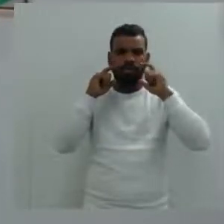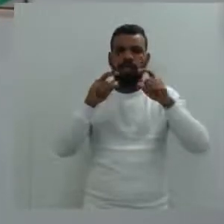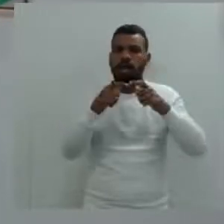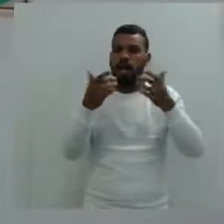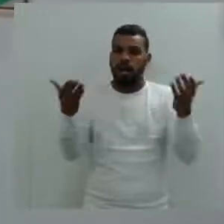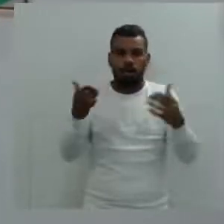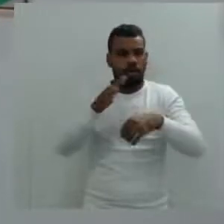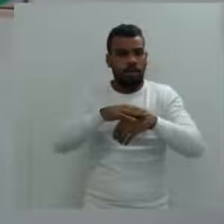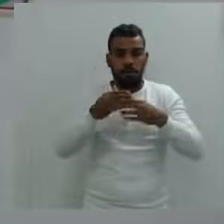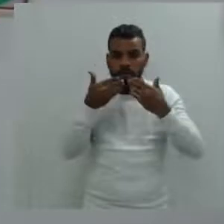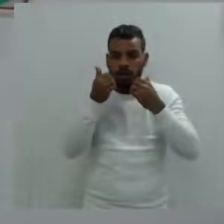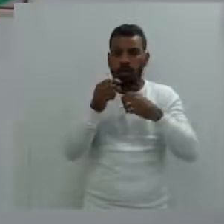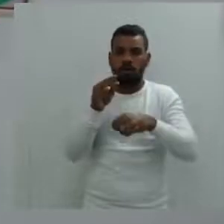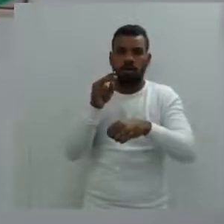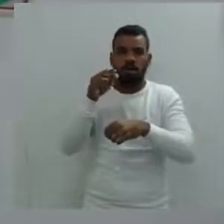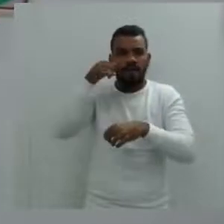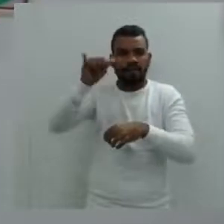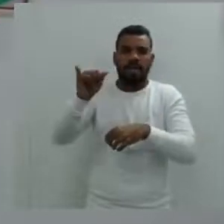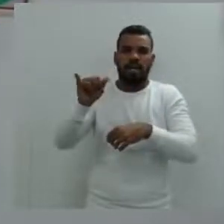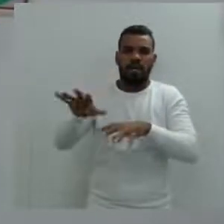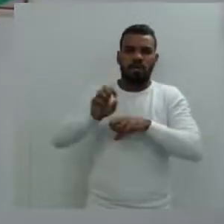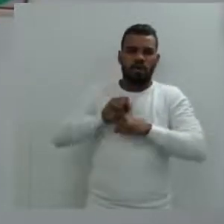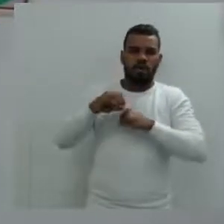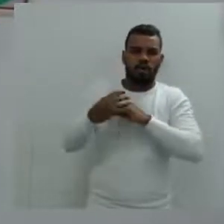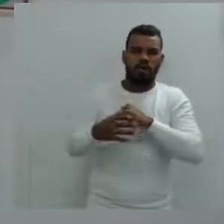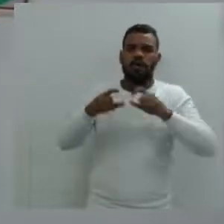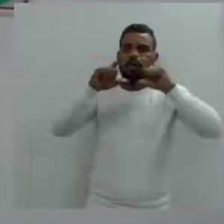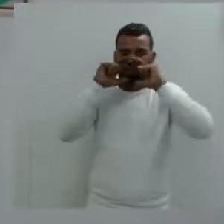eficaz de não se contaminar com a